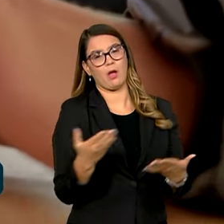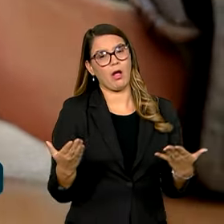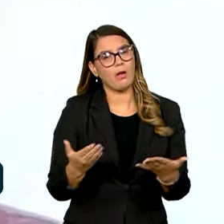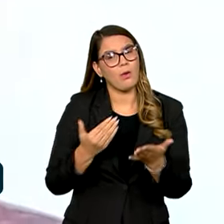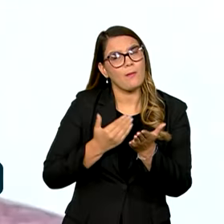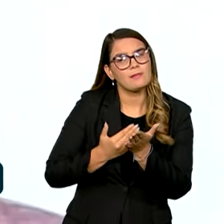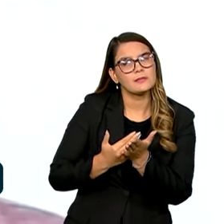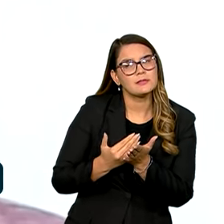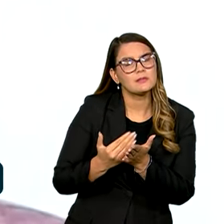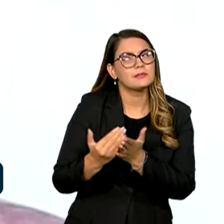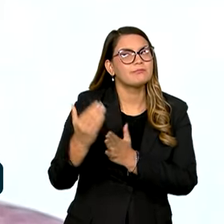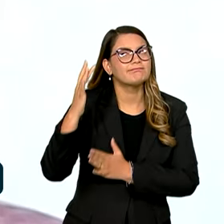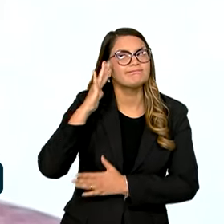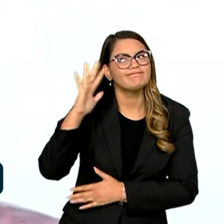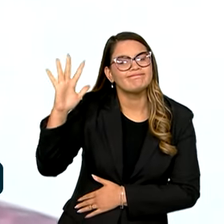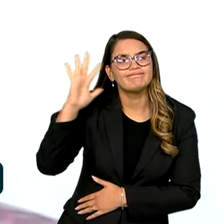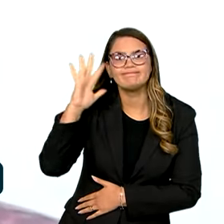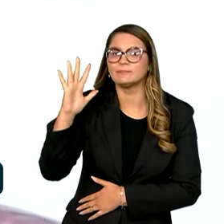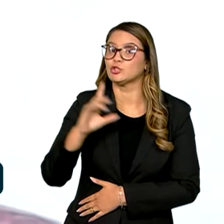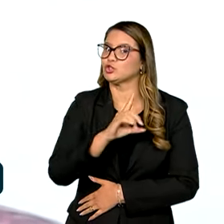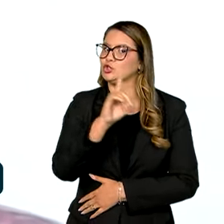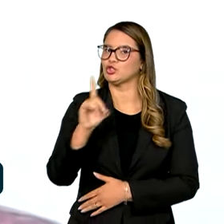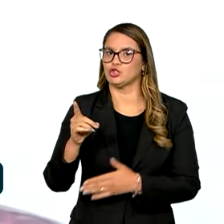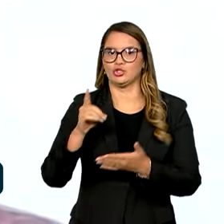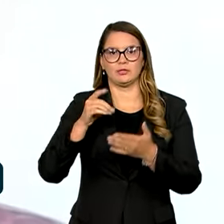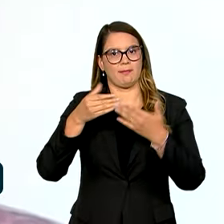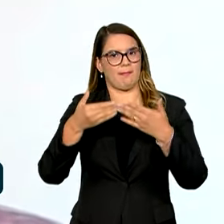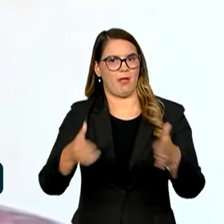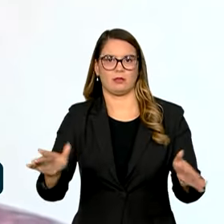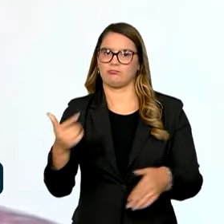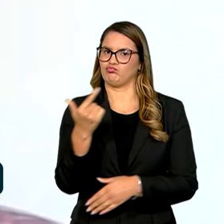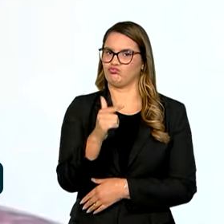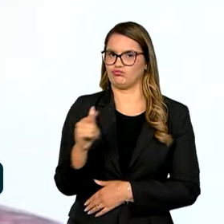esse modelo. Não temos data ainda para lançamento, mas é